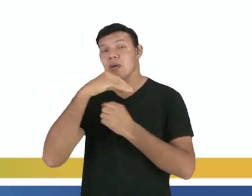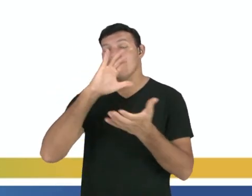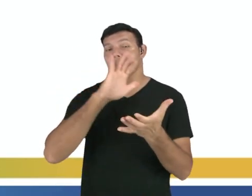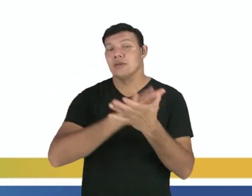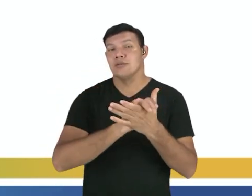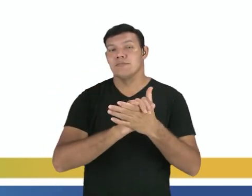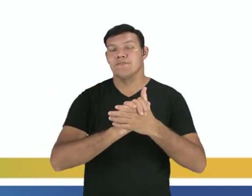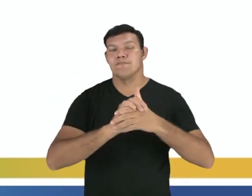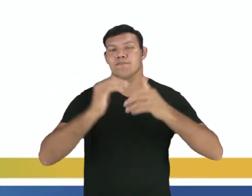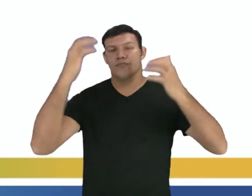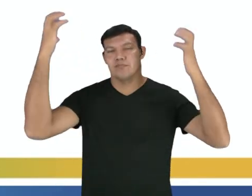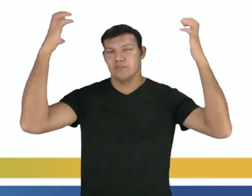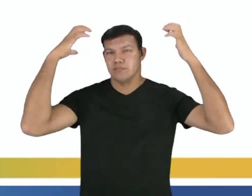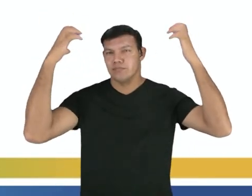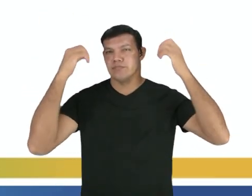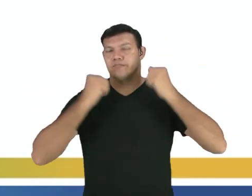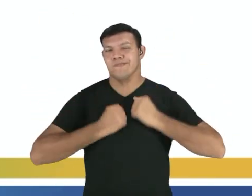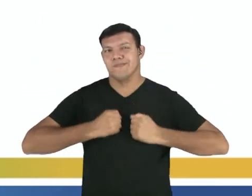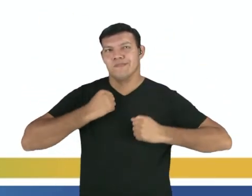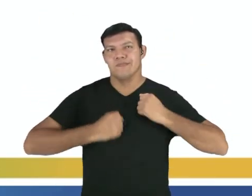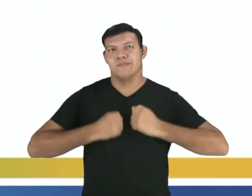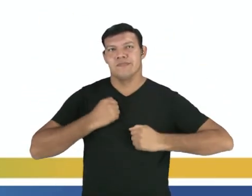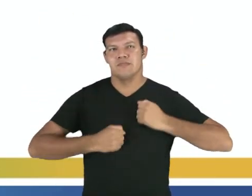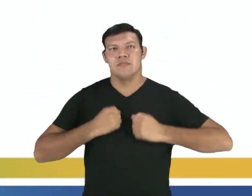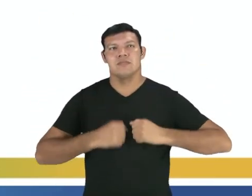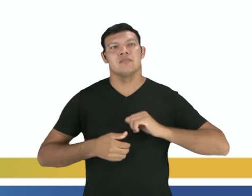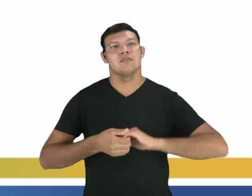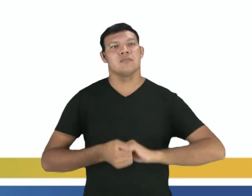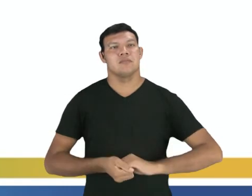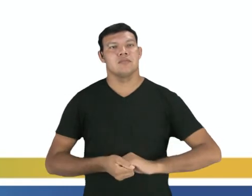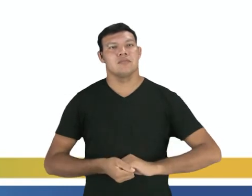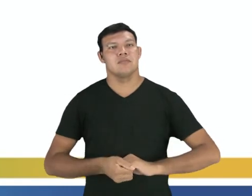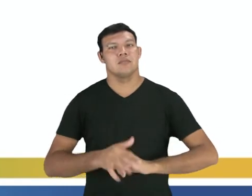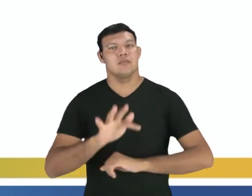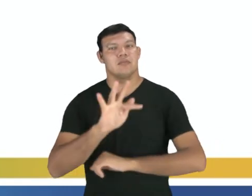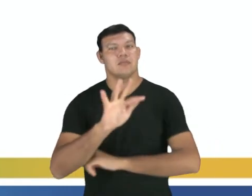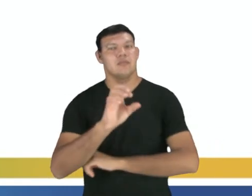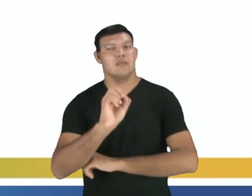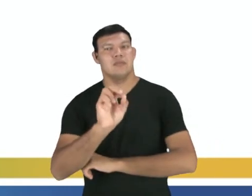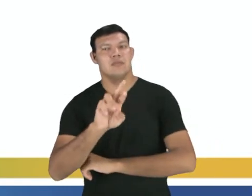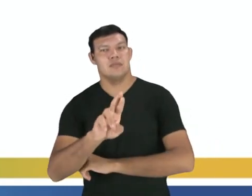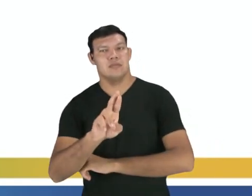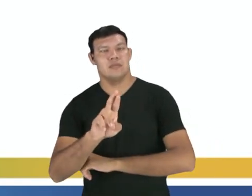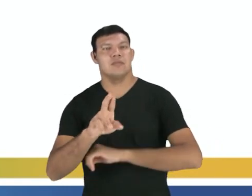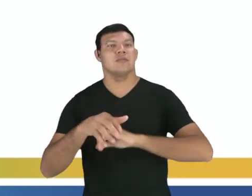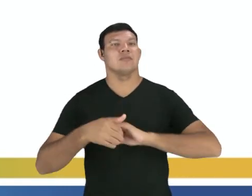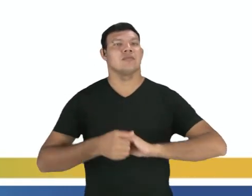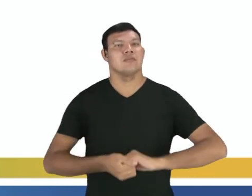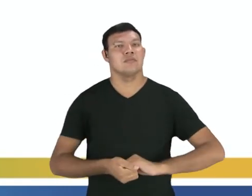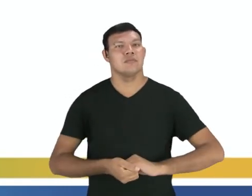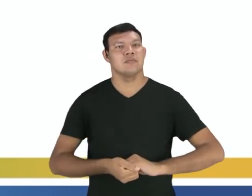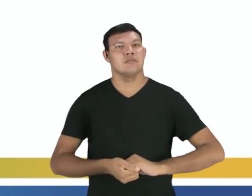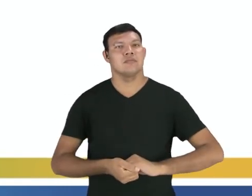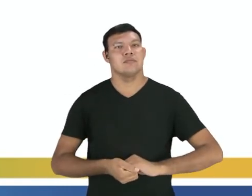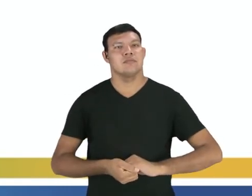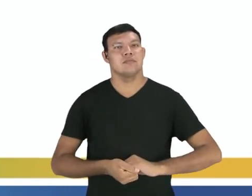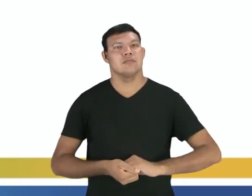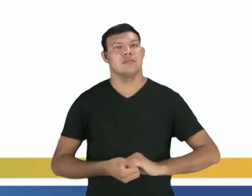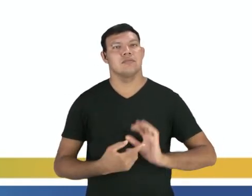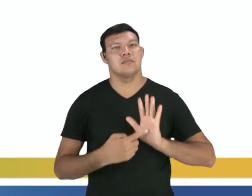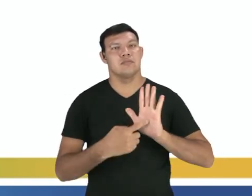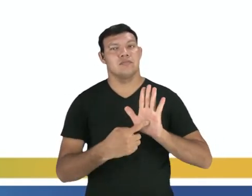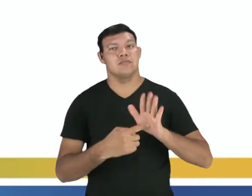um quanto meu marido estava tomando banho é o enquanto aumentamos a preposição por para